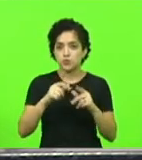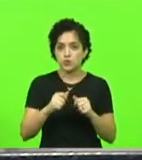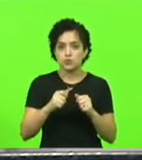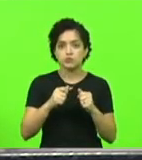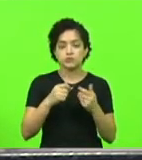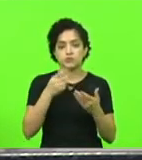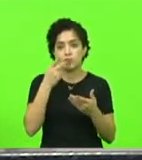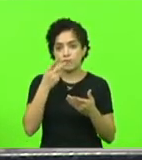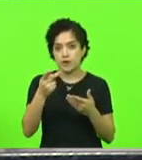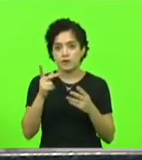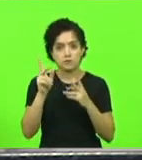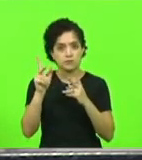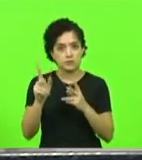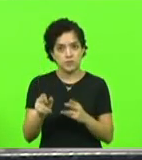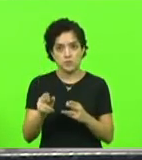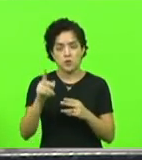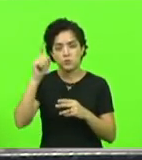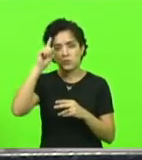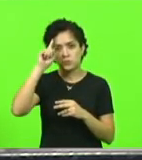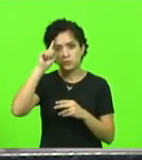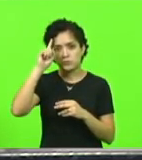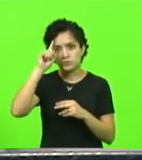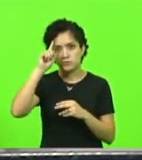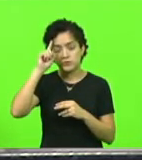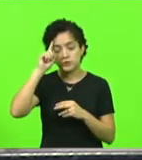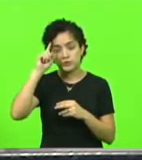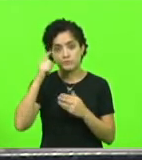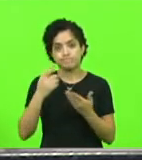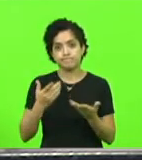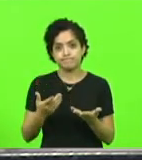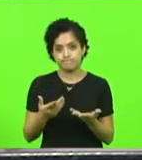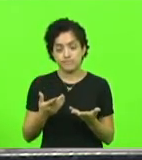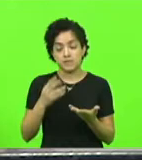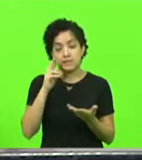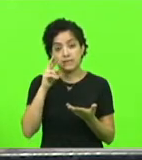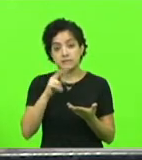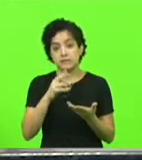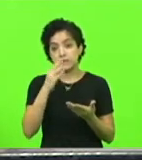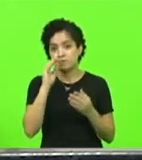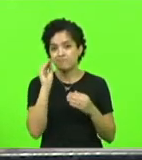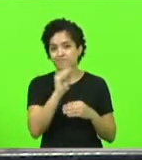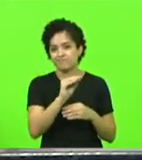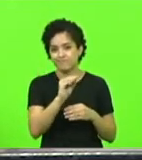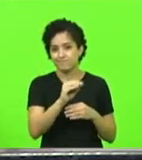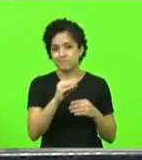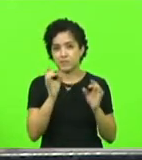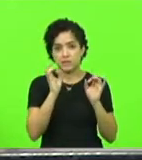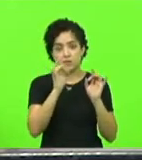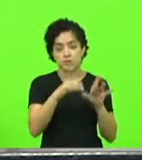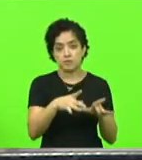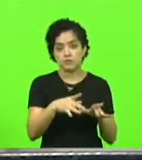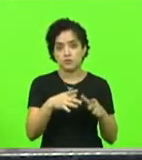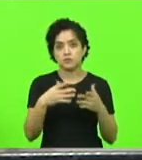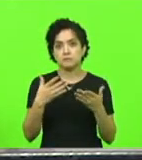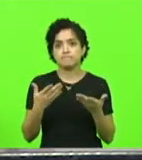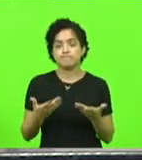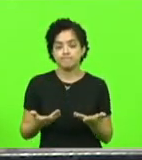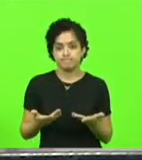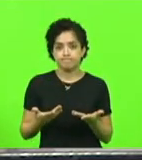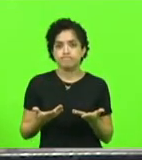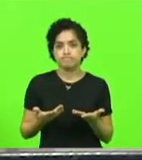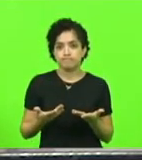daqui todos os dias. E esse descaso que a gente está vendo no Alto Vale, na 470, é resultado de